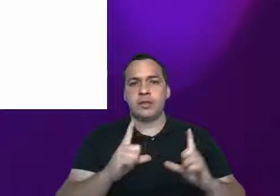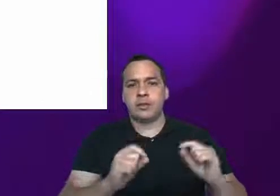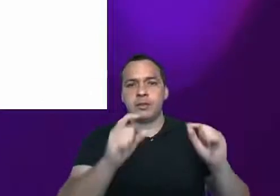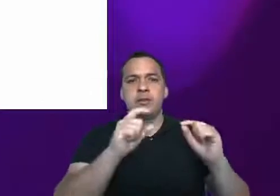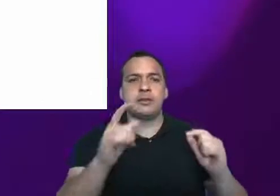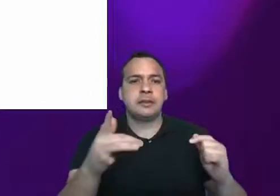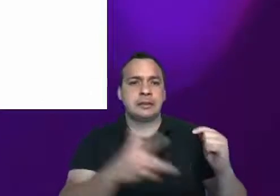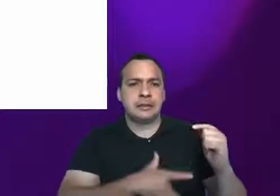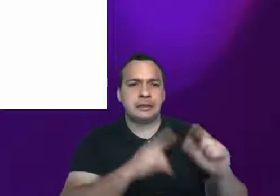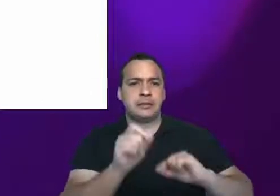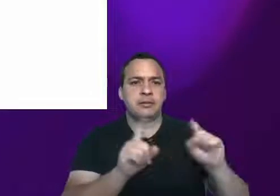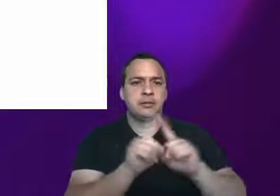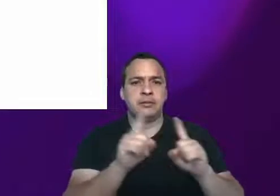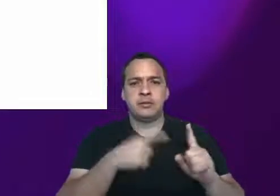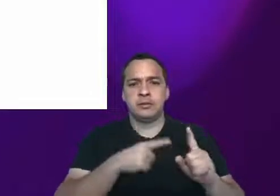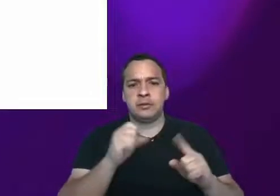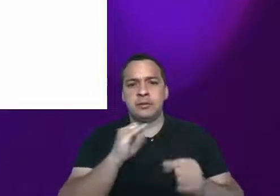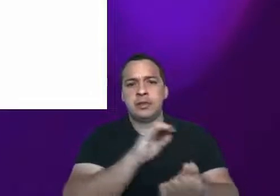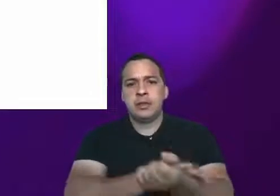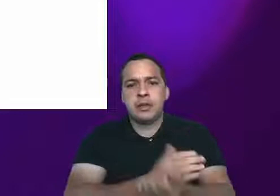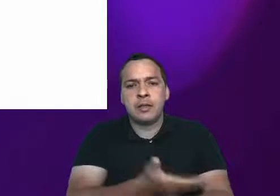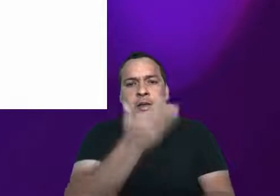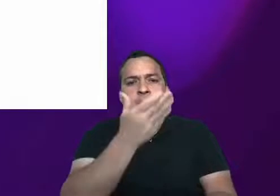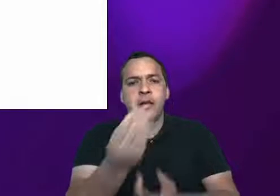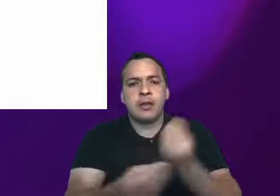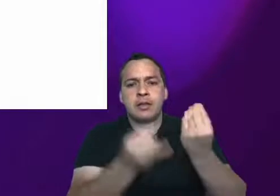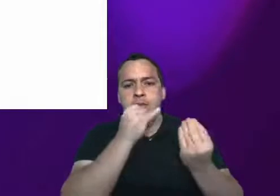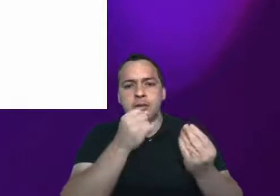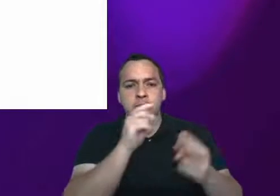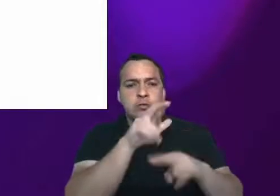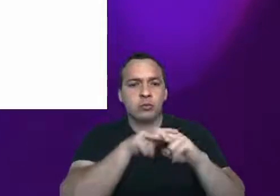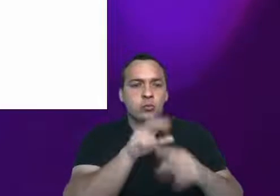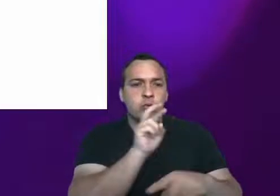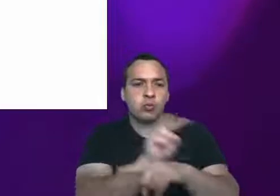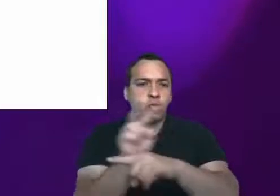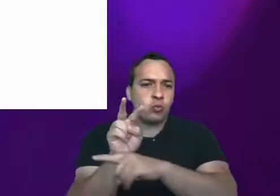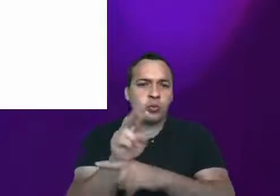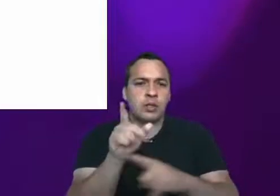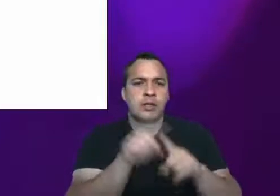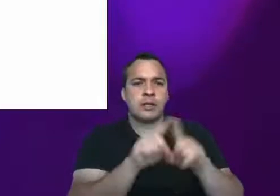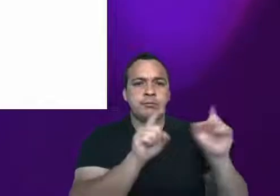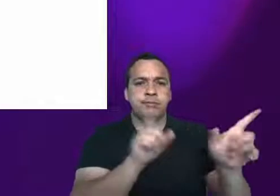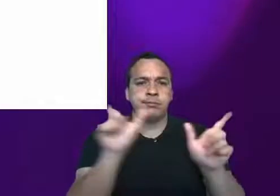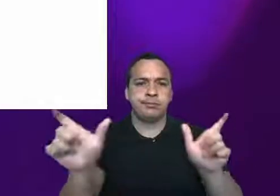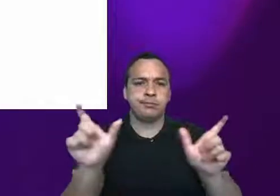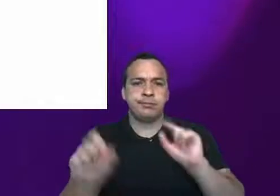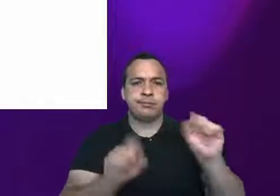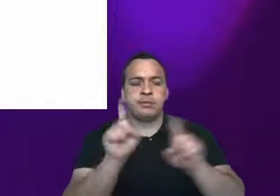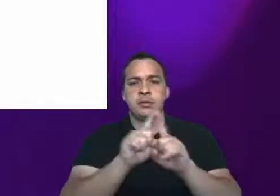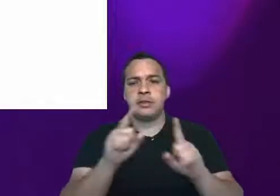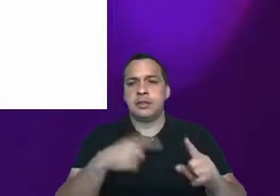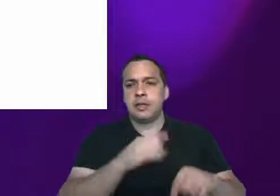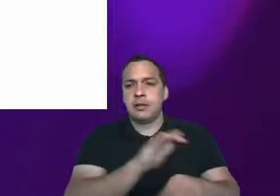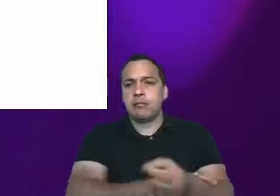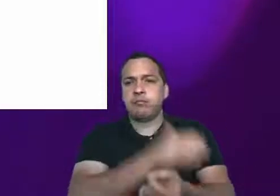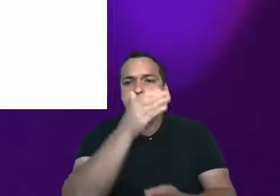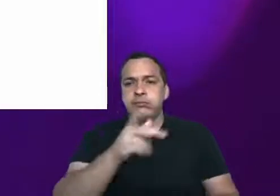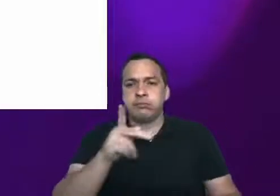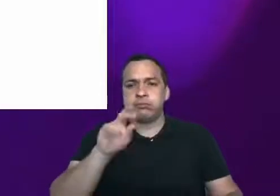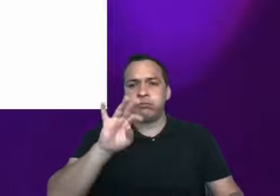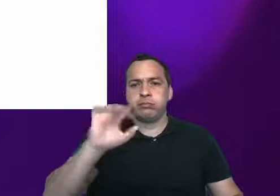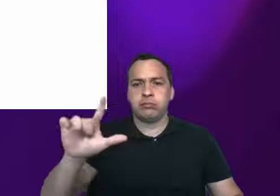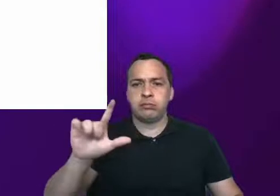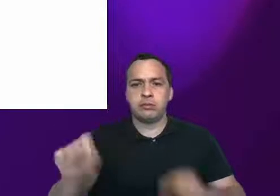por conta de você já cuidar das duas doenças que estão atingindo esse paciente. E os melhores